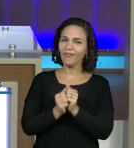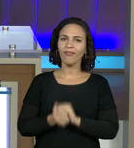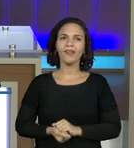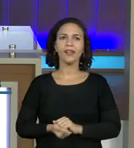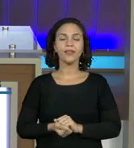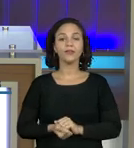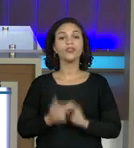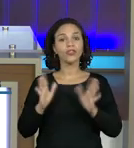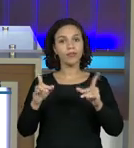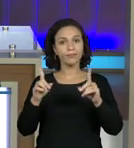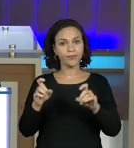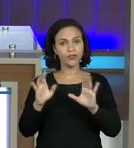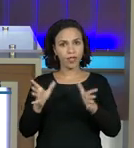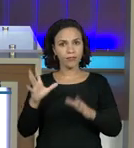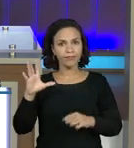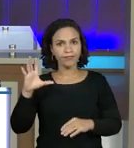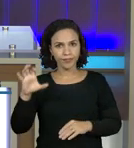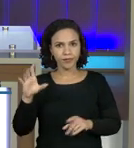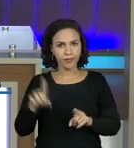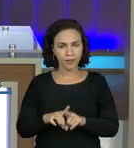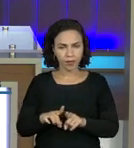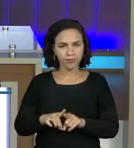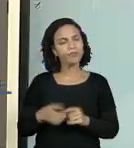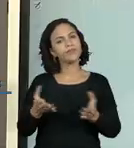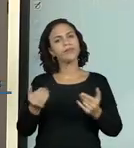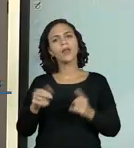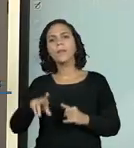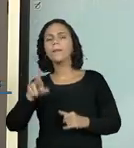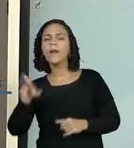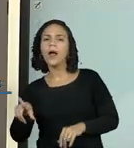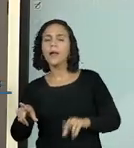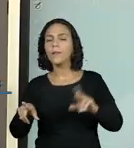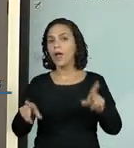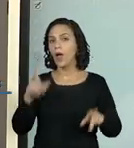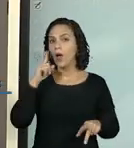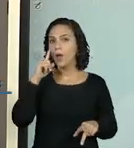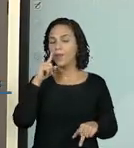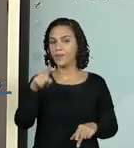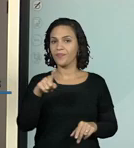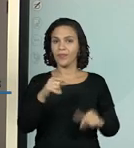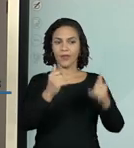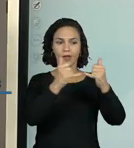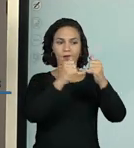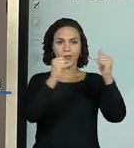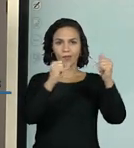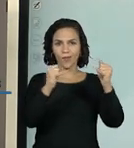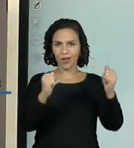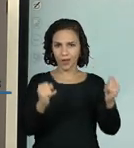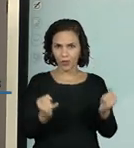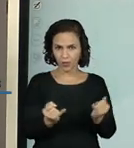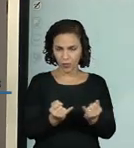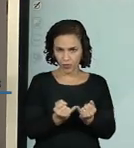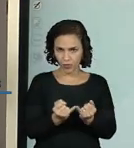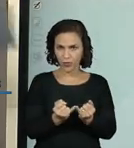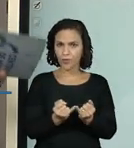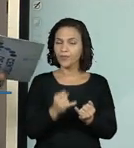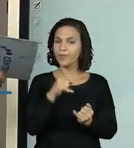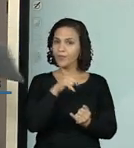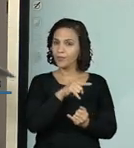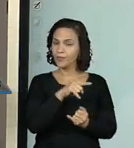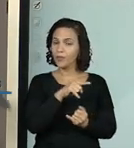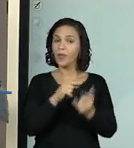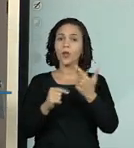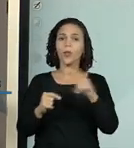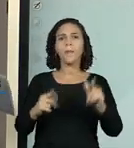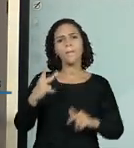Pegaram a definição, tiraram o print? Vamos agora diferenciar, né, um do outro. Vamos lá, porque afinal eu falei 2 coisas, né, polígono